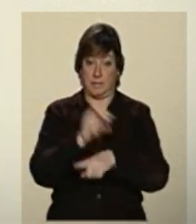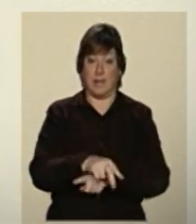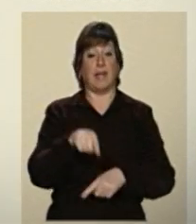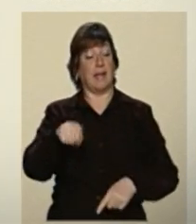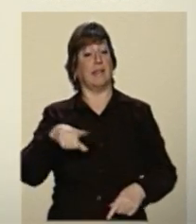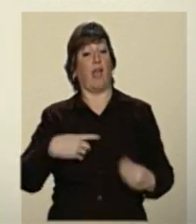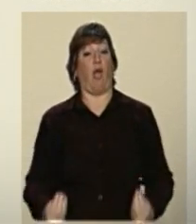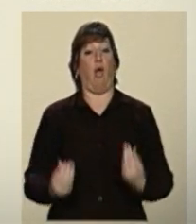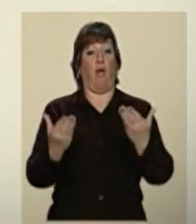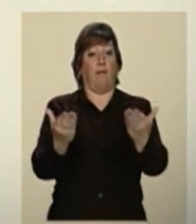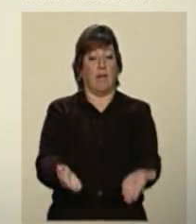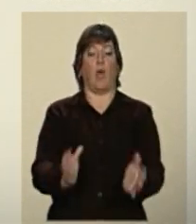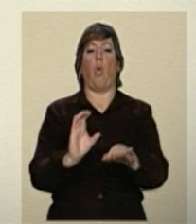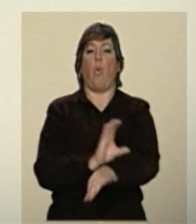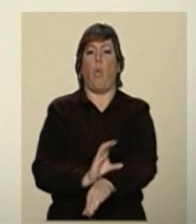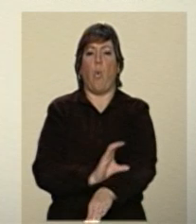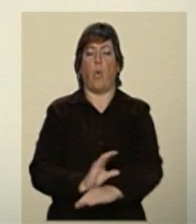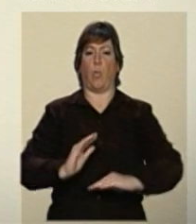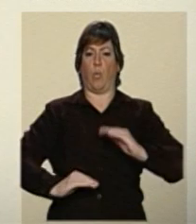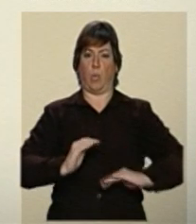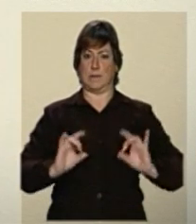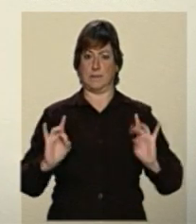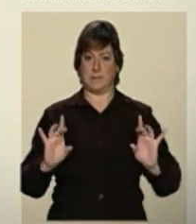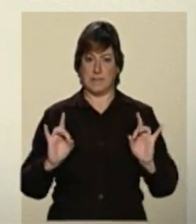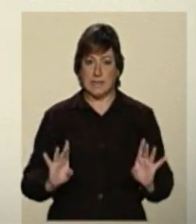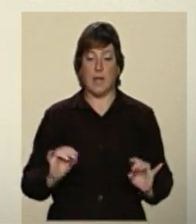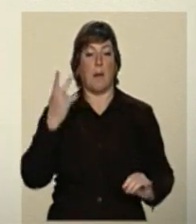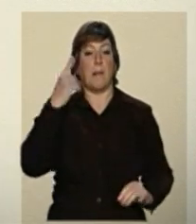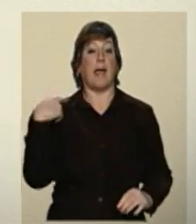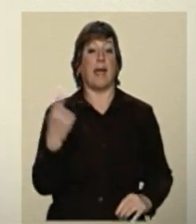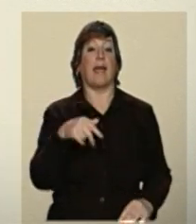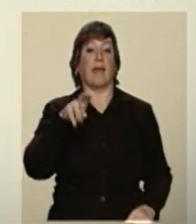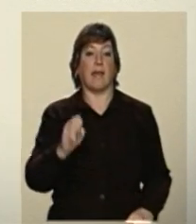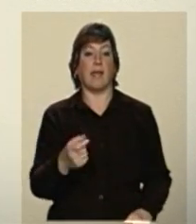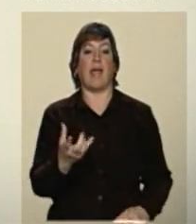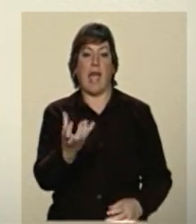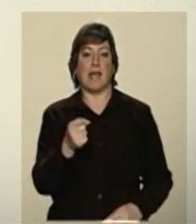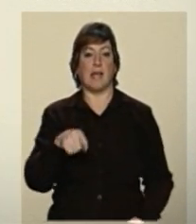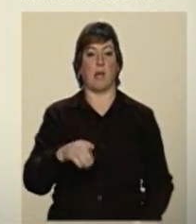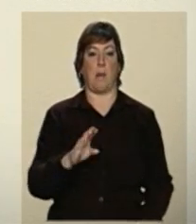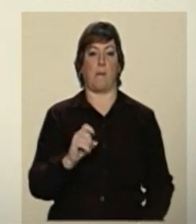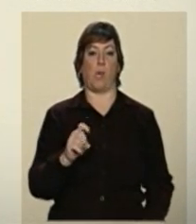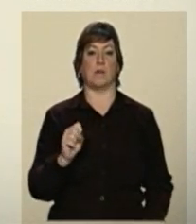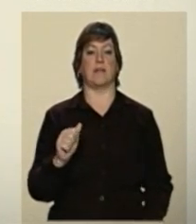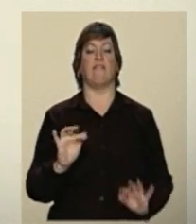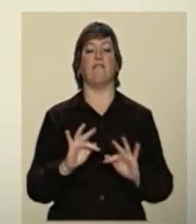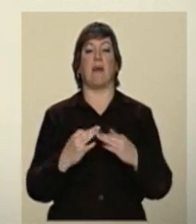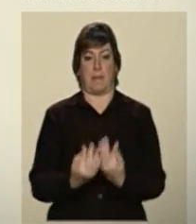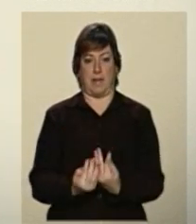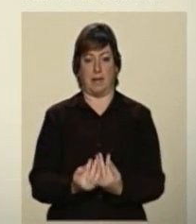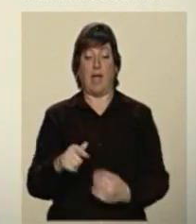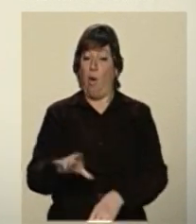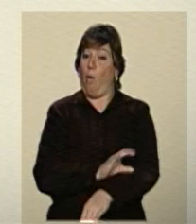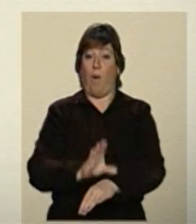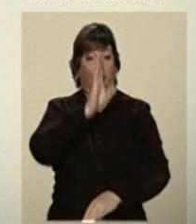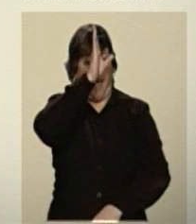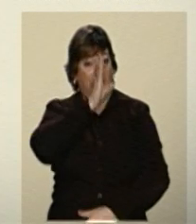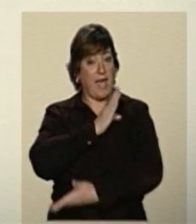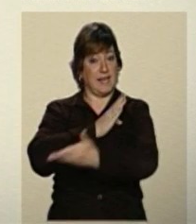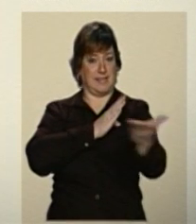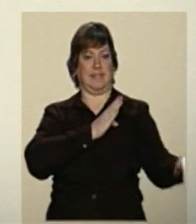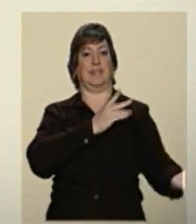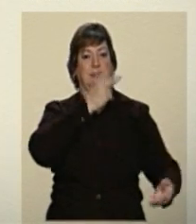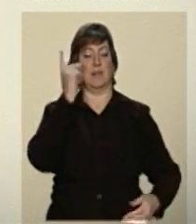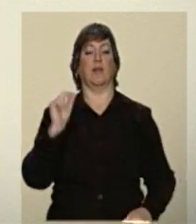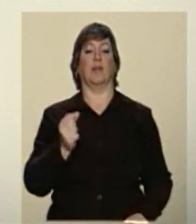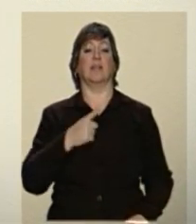está oferecendo cursos de qualificação para quem recebe o bolsa família são cursos gratuitos para uma população que